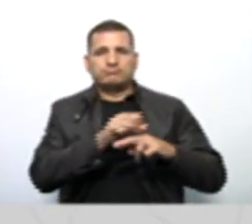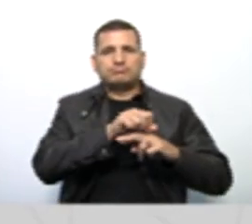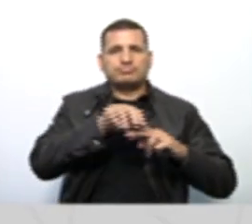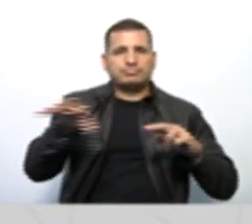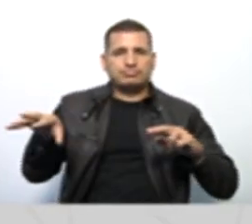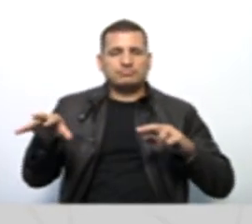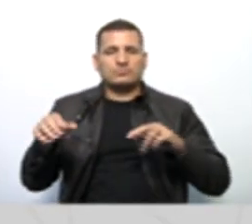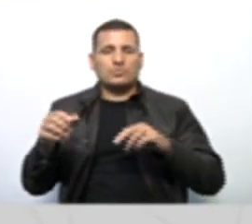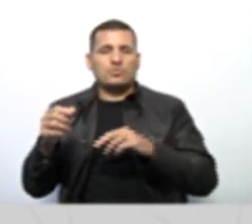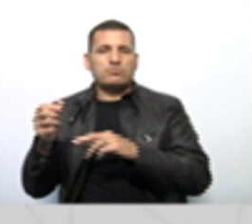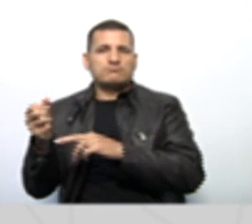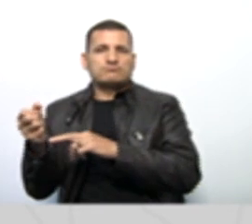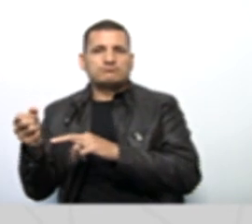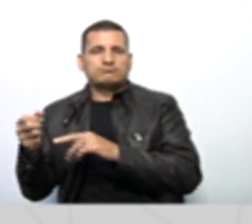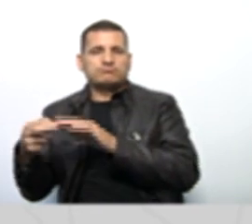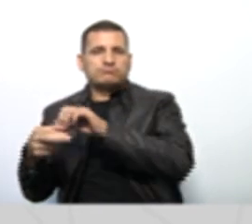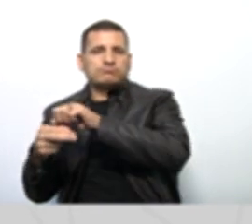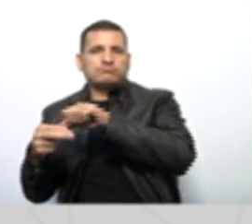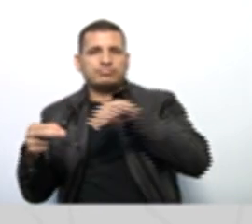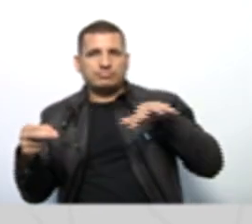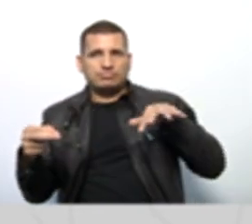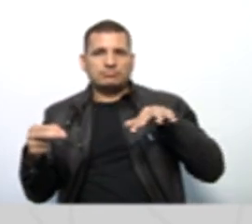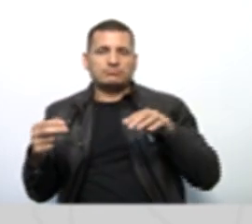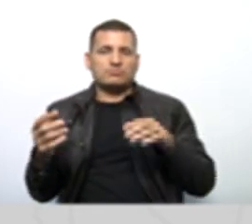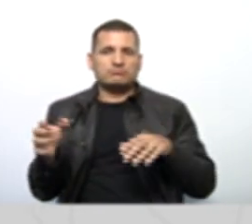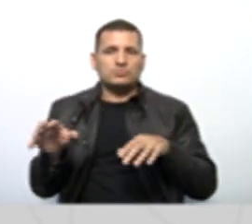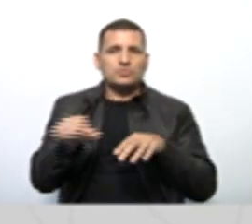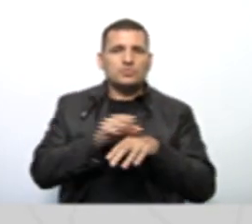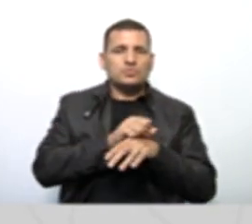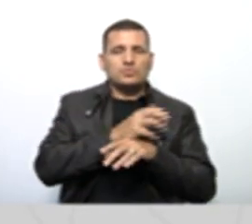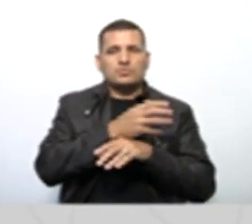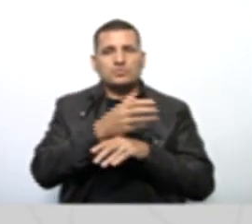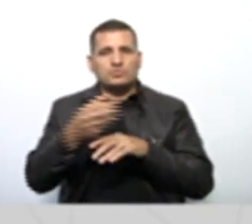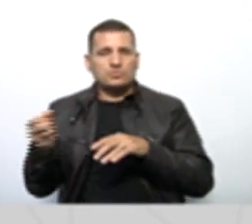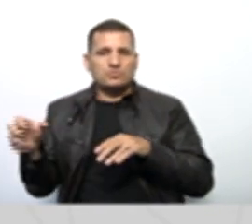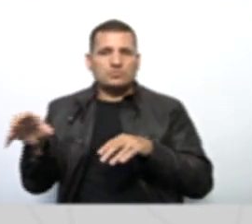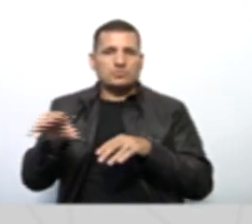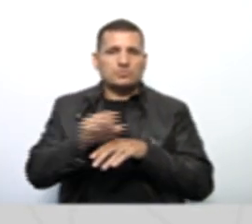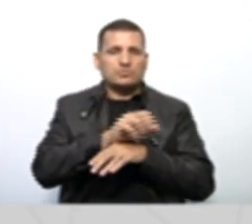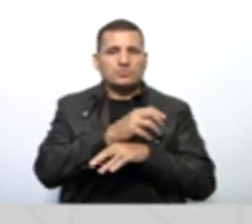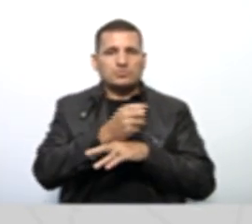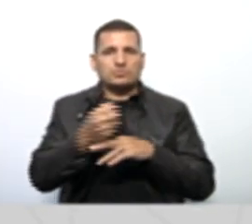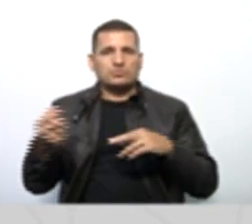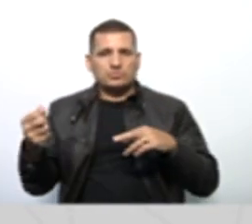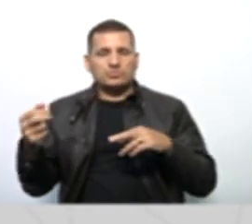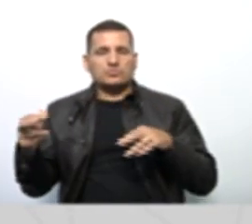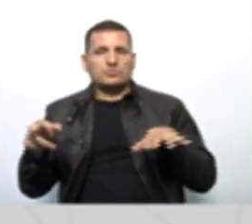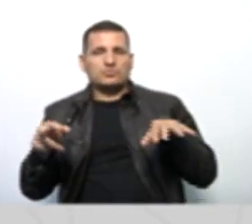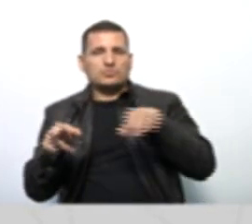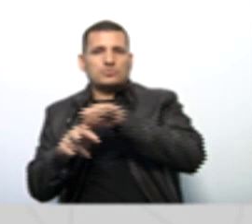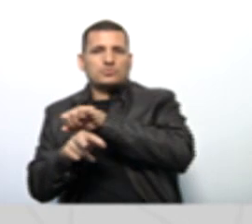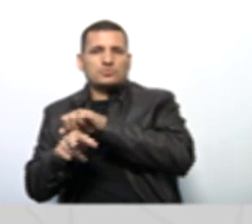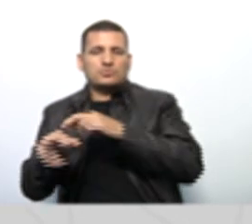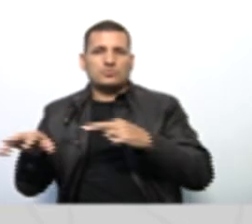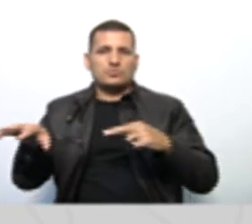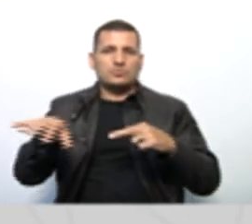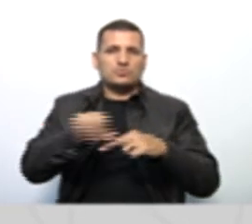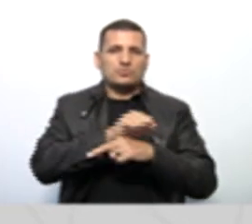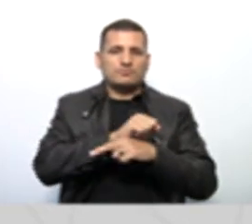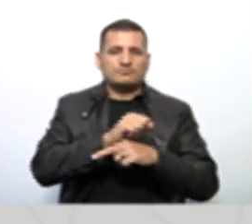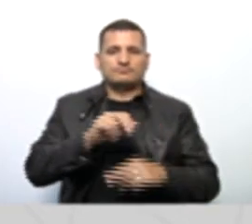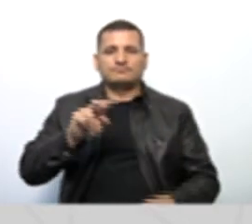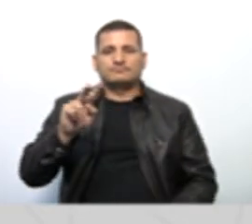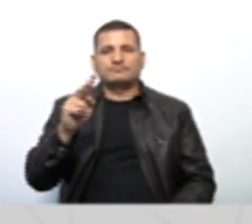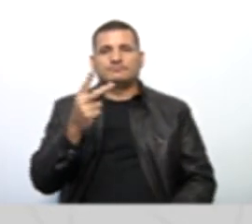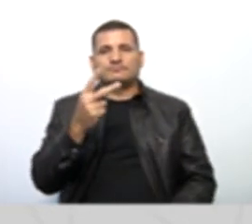depois que enviei a outra pessoa pode enviar certo então que tipo de comunicação essa ralf duplex é uma